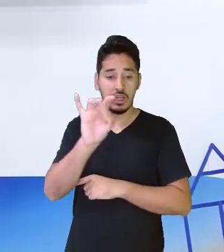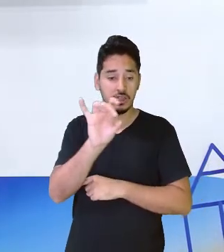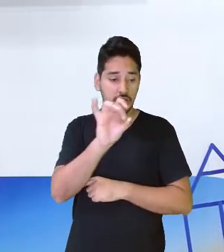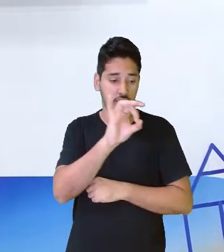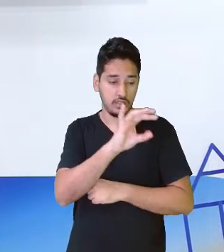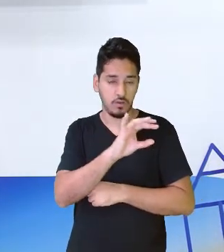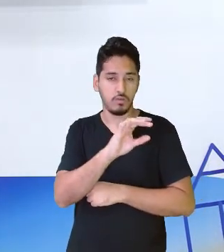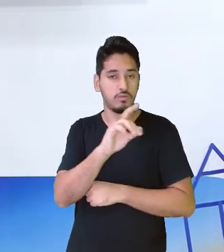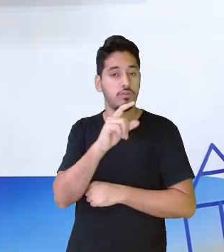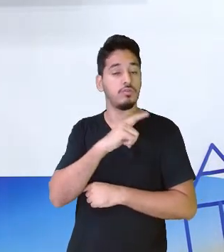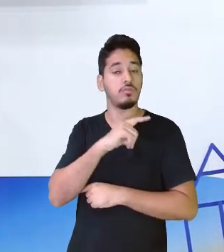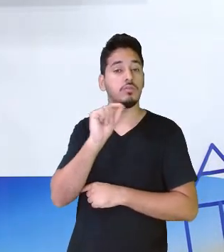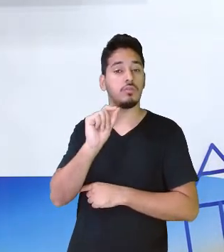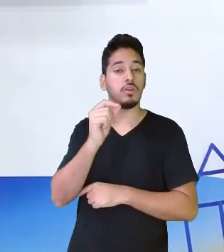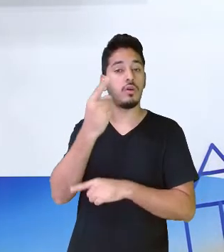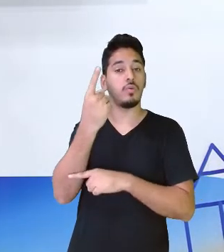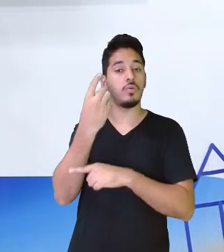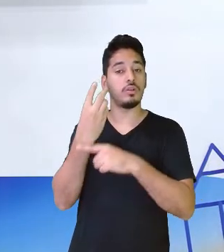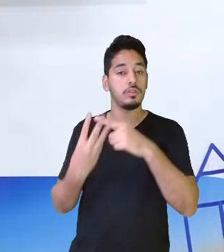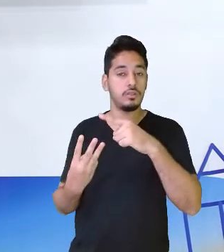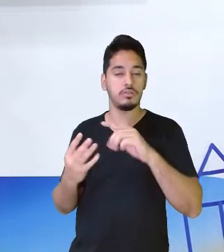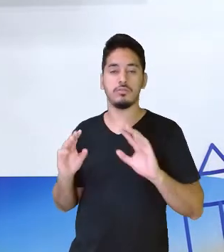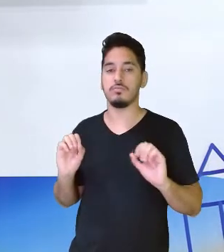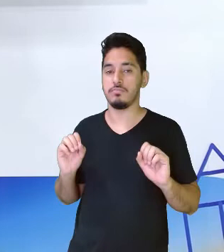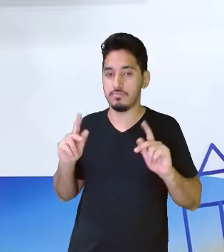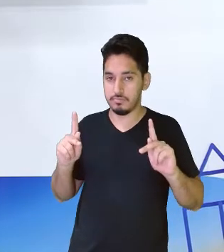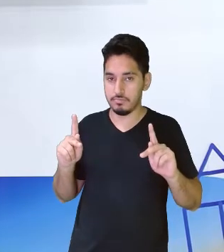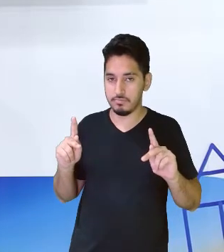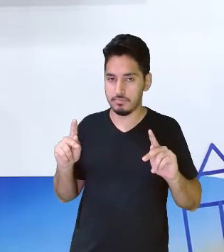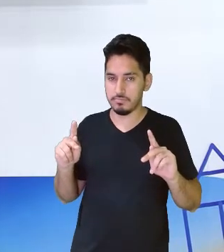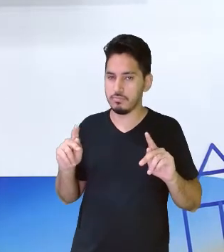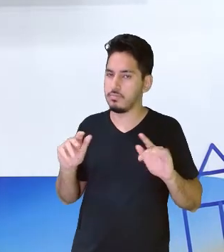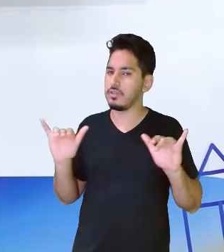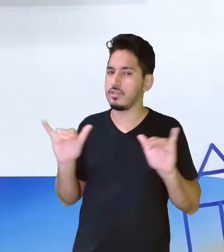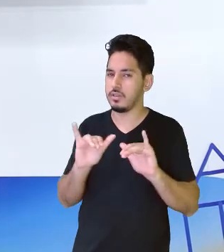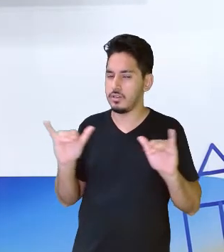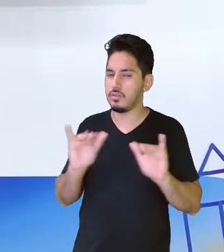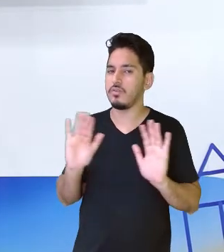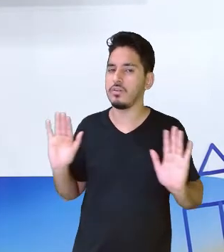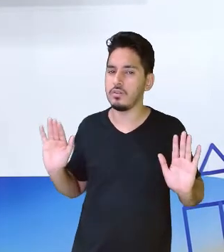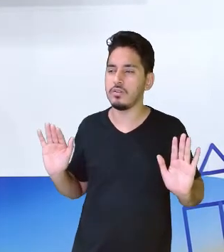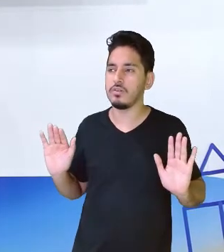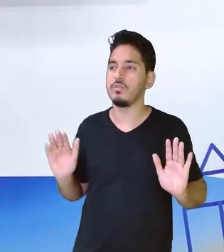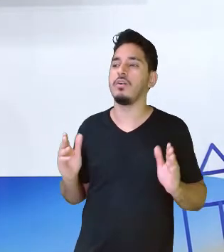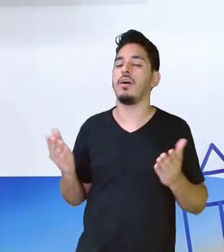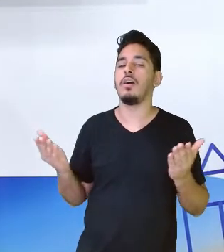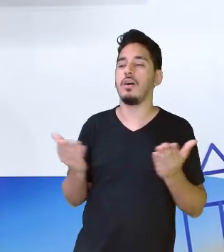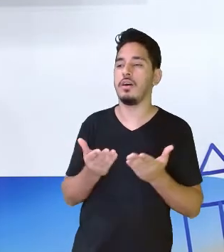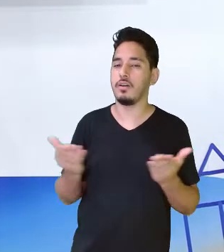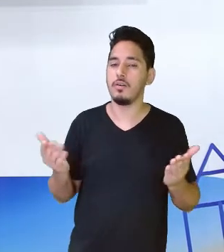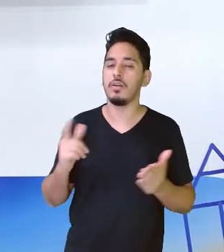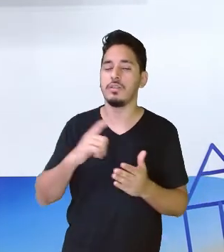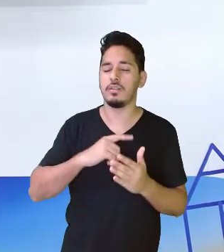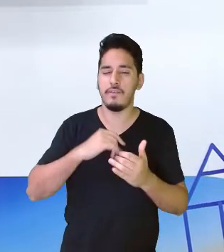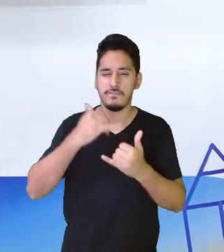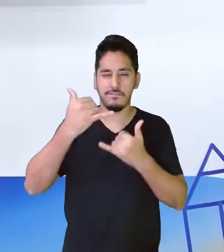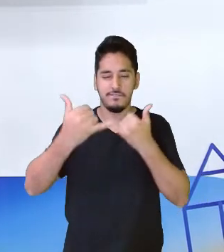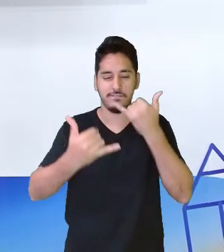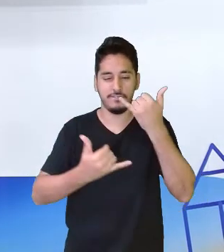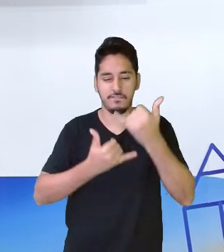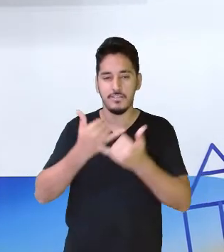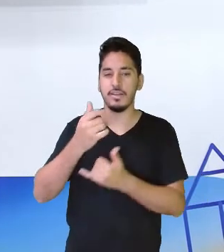com 1/3. Beleza? Tranquilo até aí? Agora eu tenho um jogo